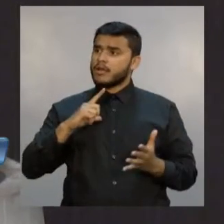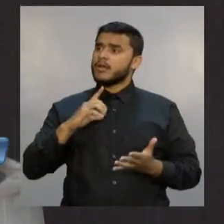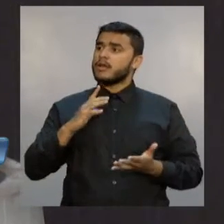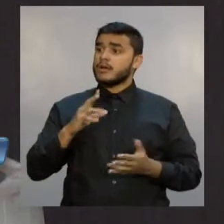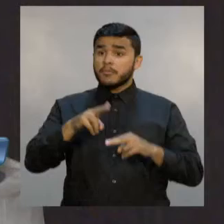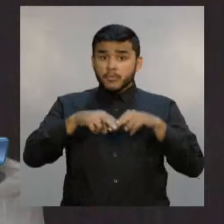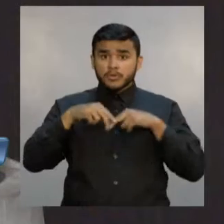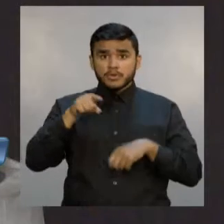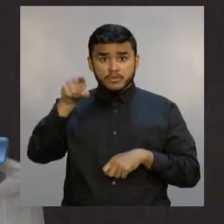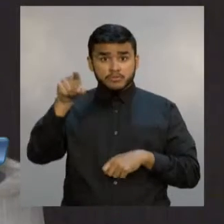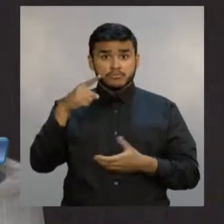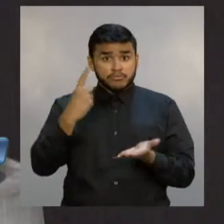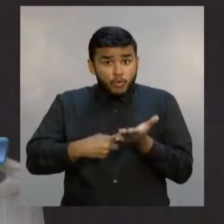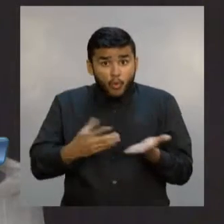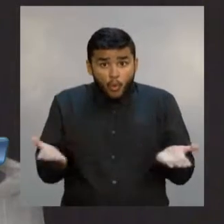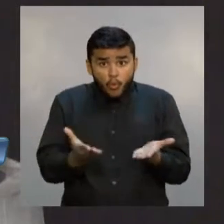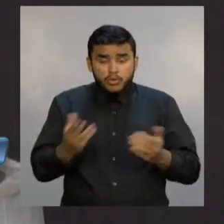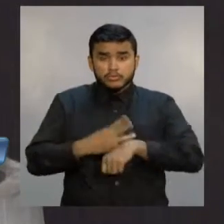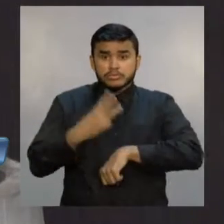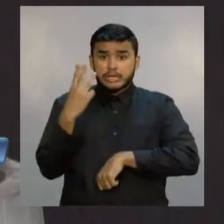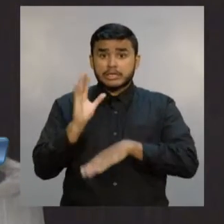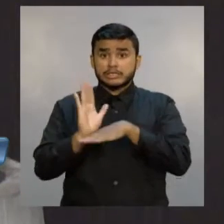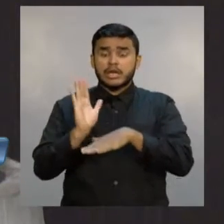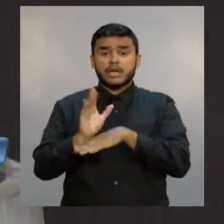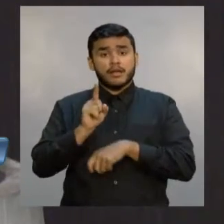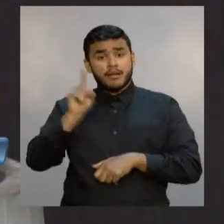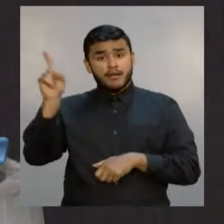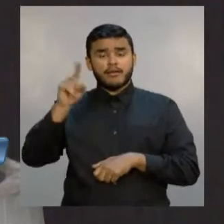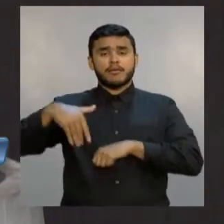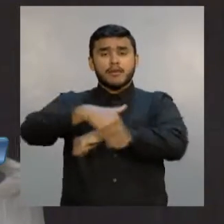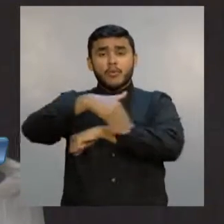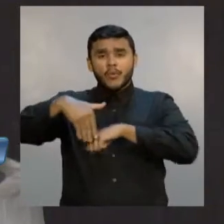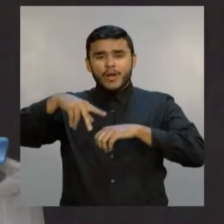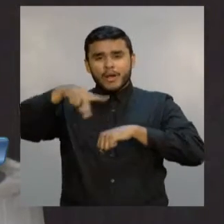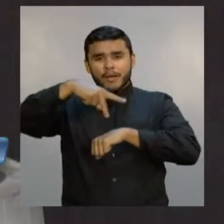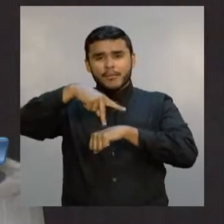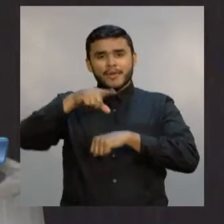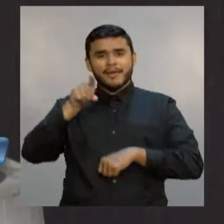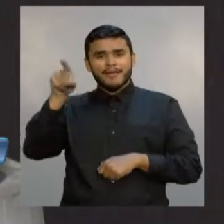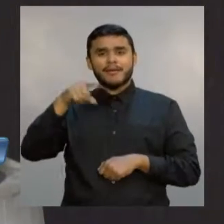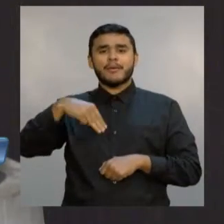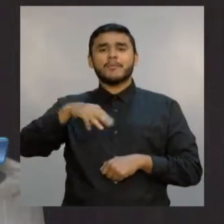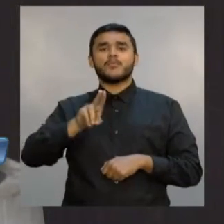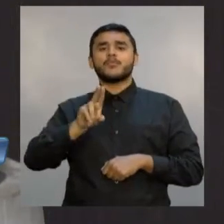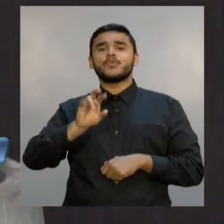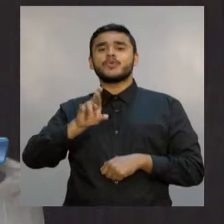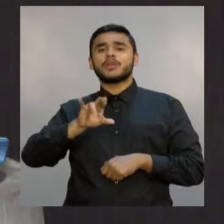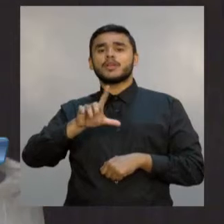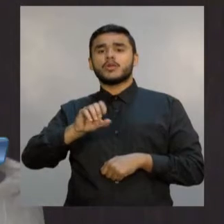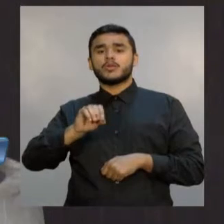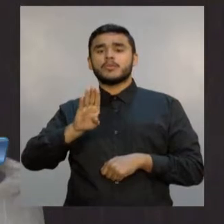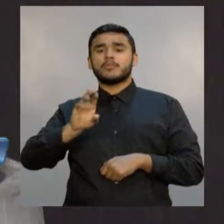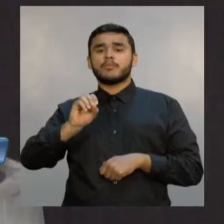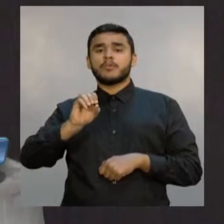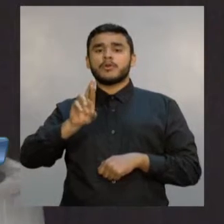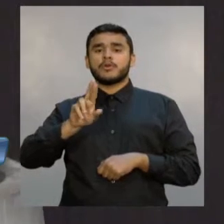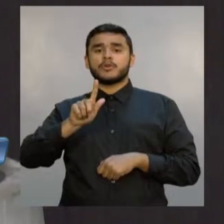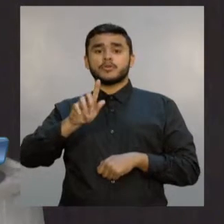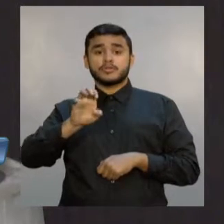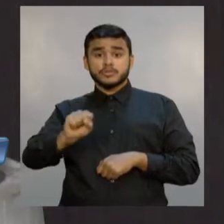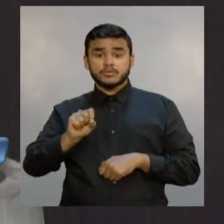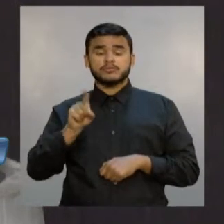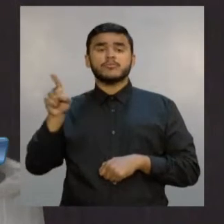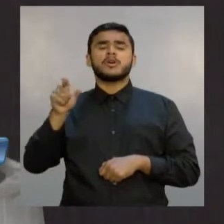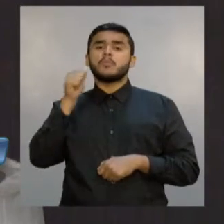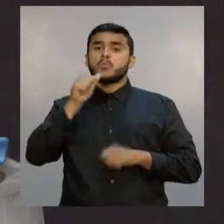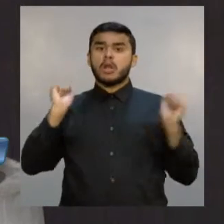Murilo Borges, sede da Justiça Federal, reclamando, dentre outras coisas, justiça. Justiça às